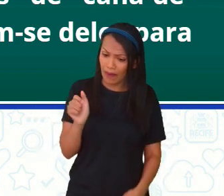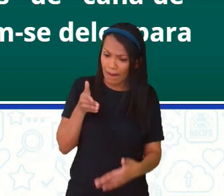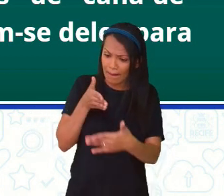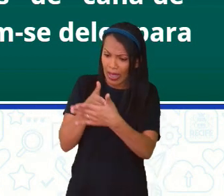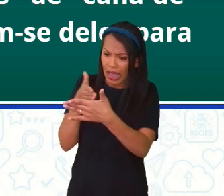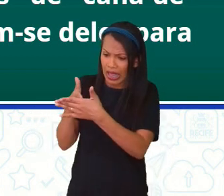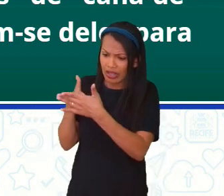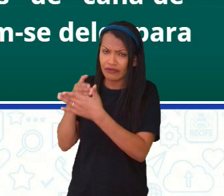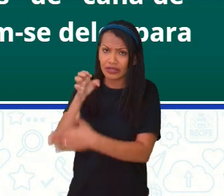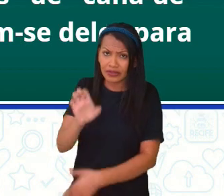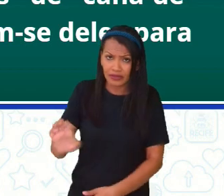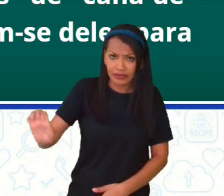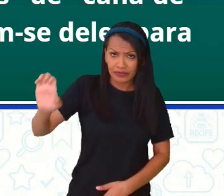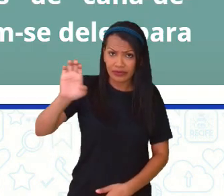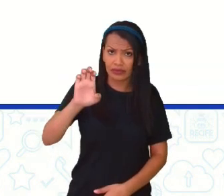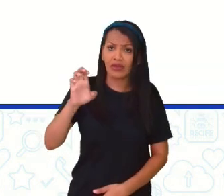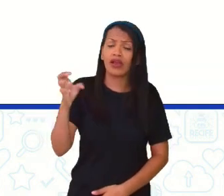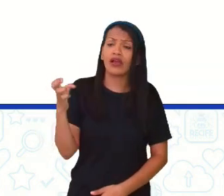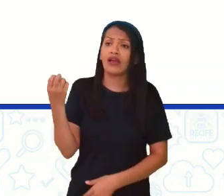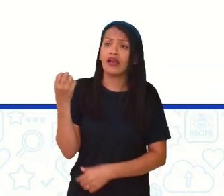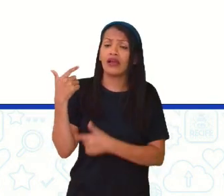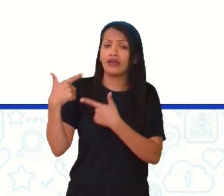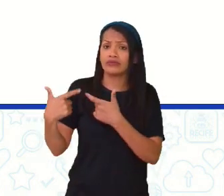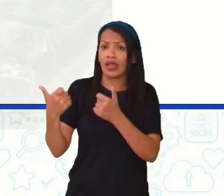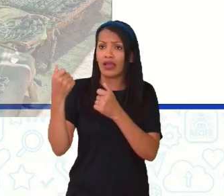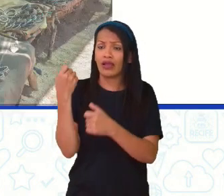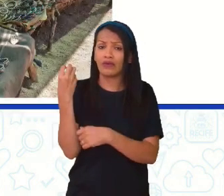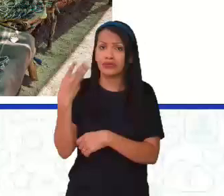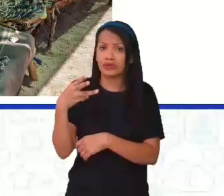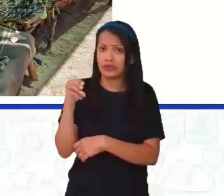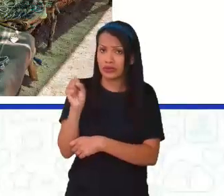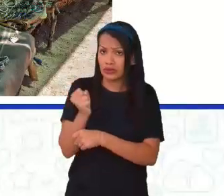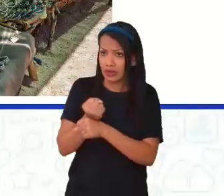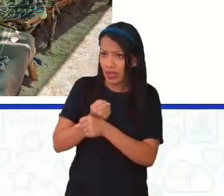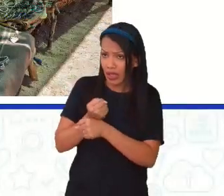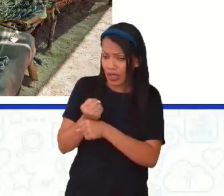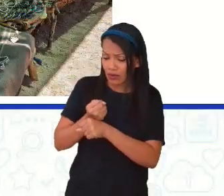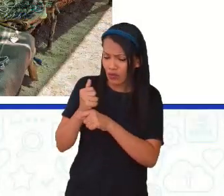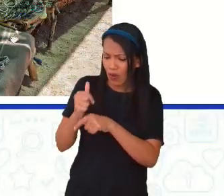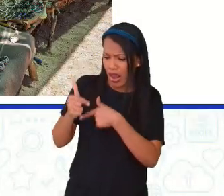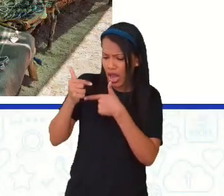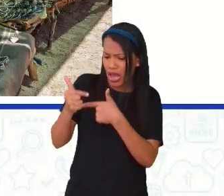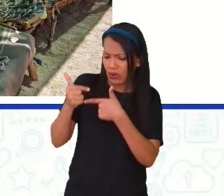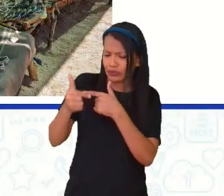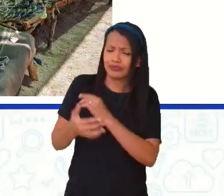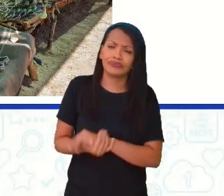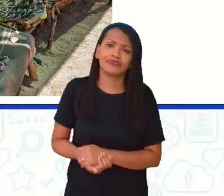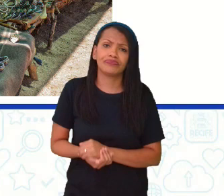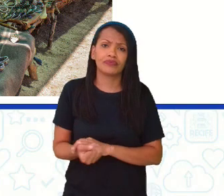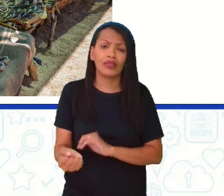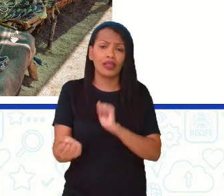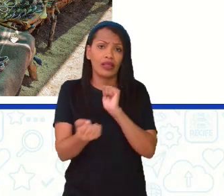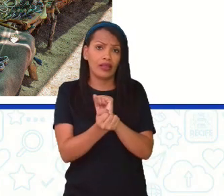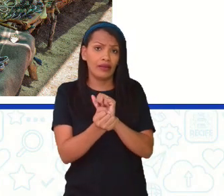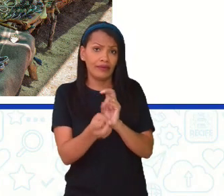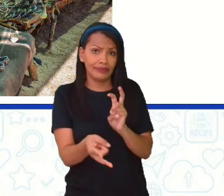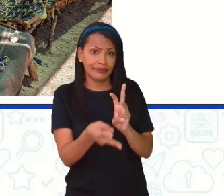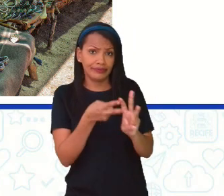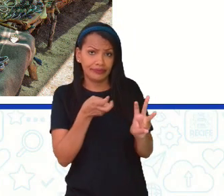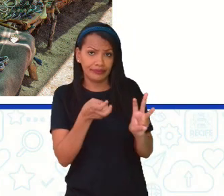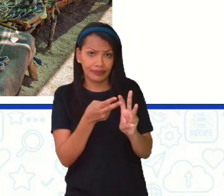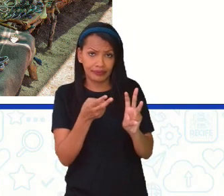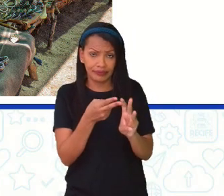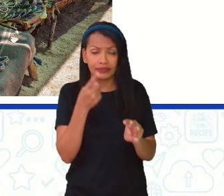travava na Europa a Guerra dos 30 anos. Depois, ó, a escravidão indígena versus a escravidão